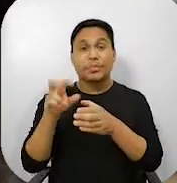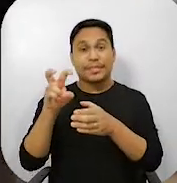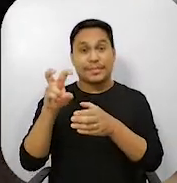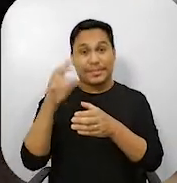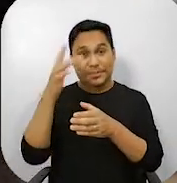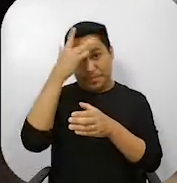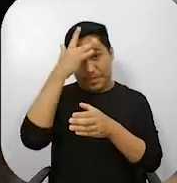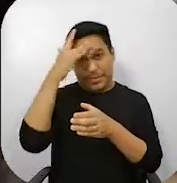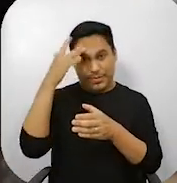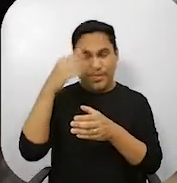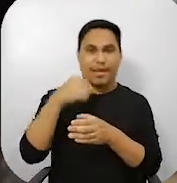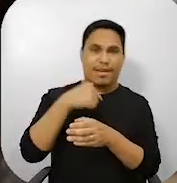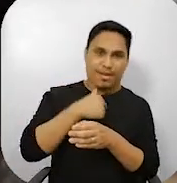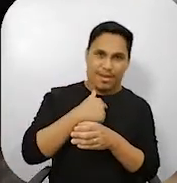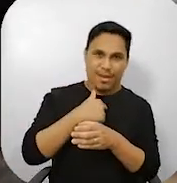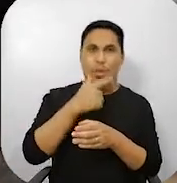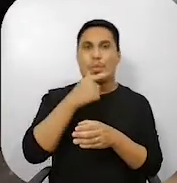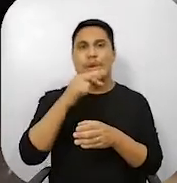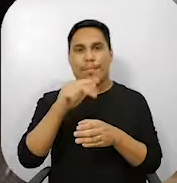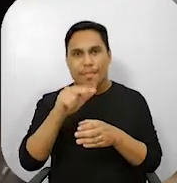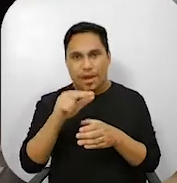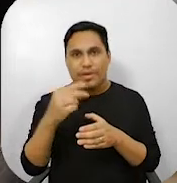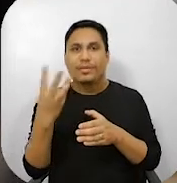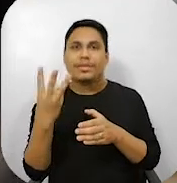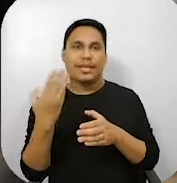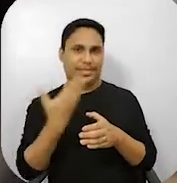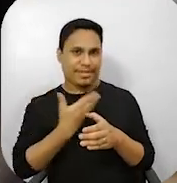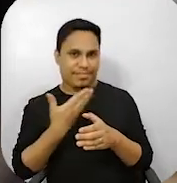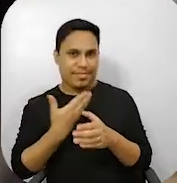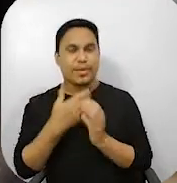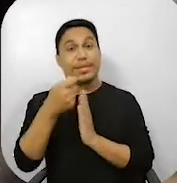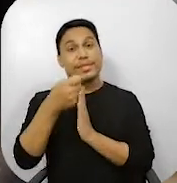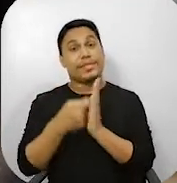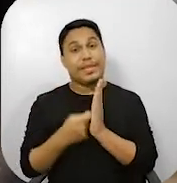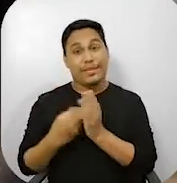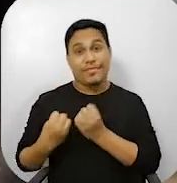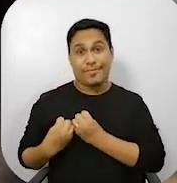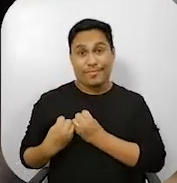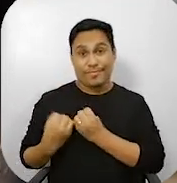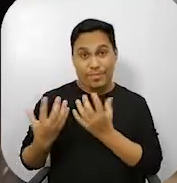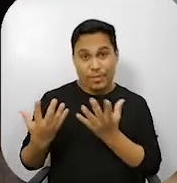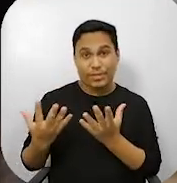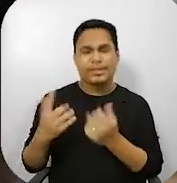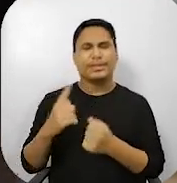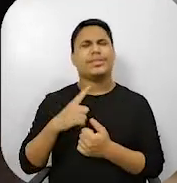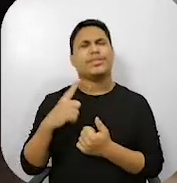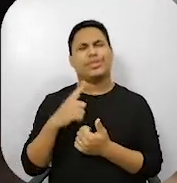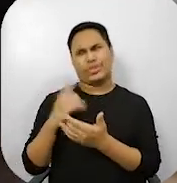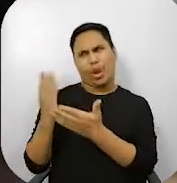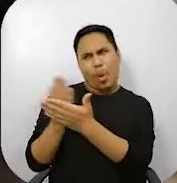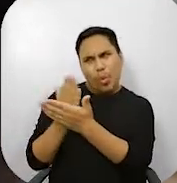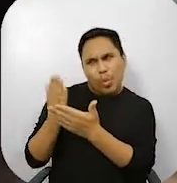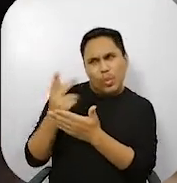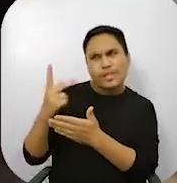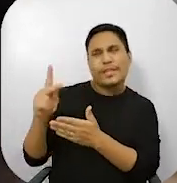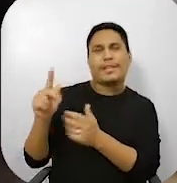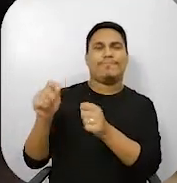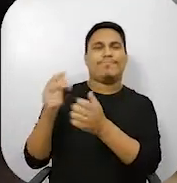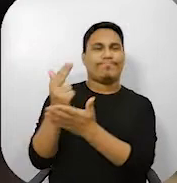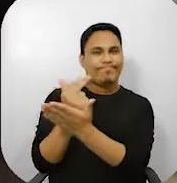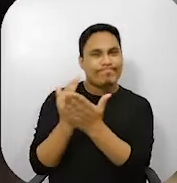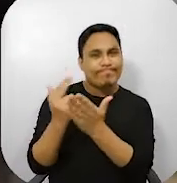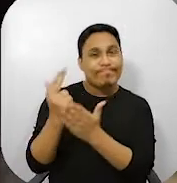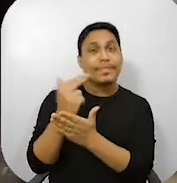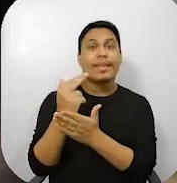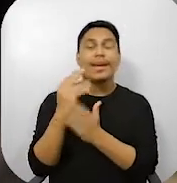mais três amigos e a gente escrevi a poesia né ainda tinha alguns que faz os desenhos daí a gente